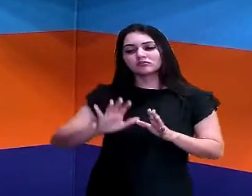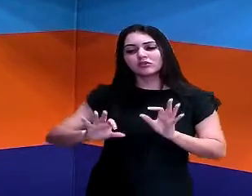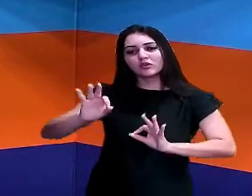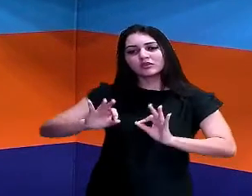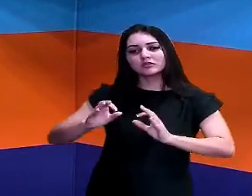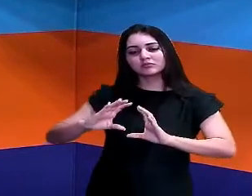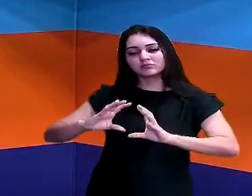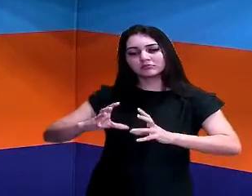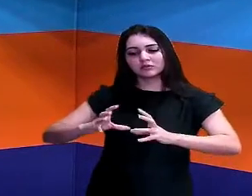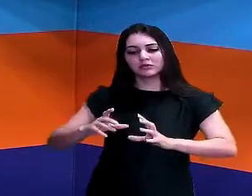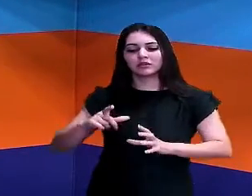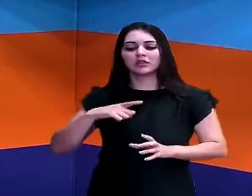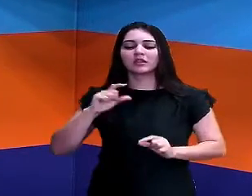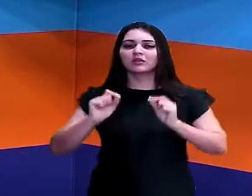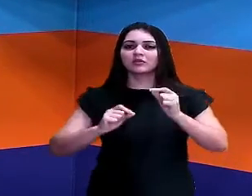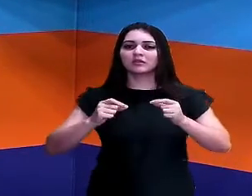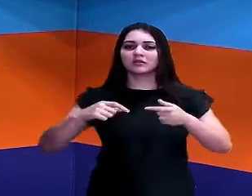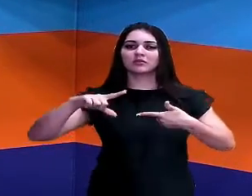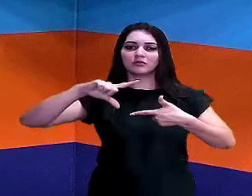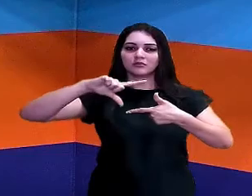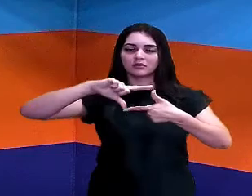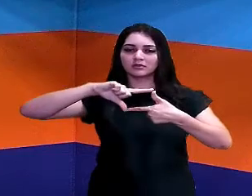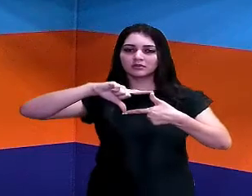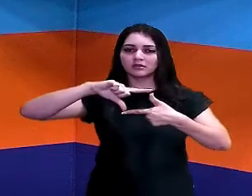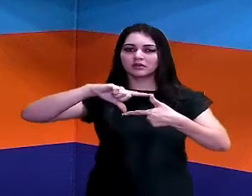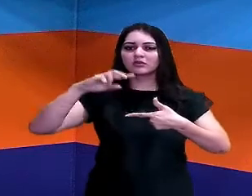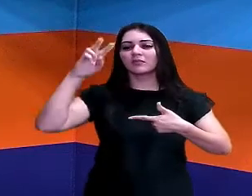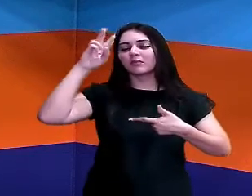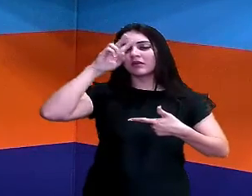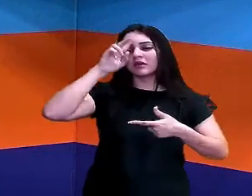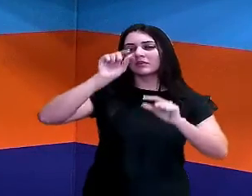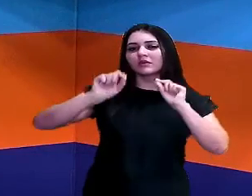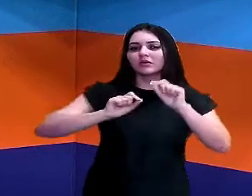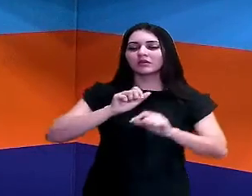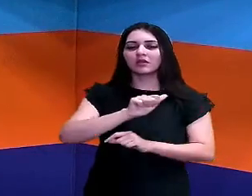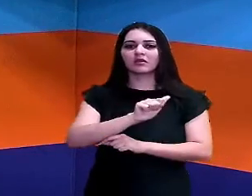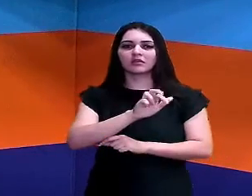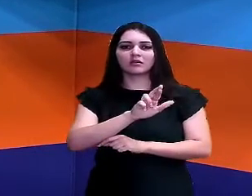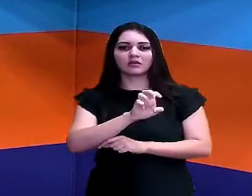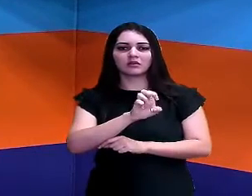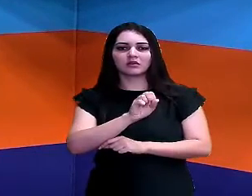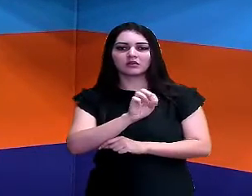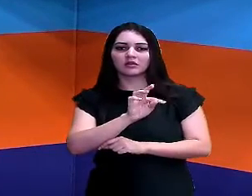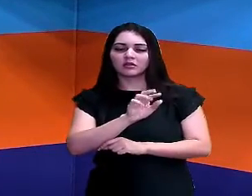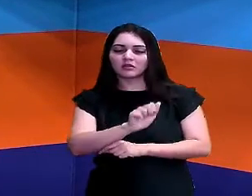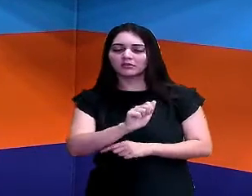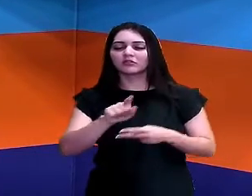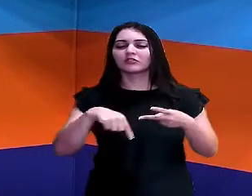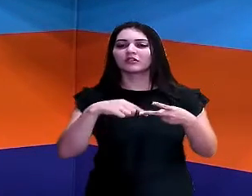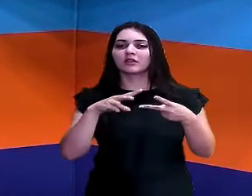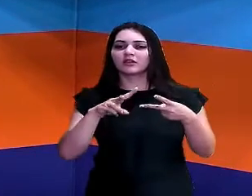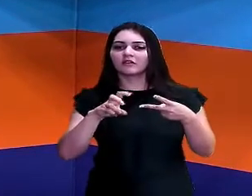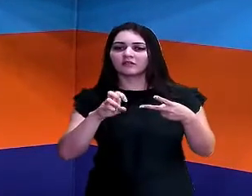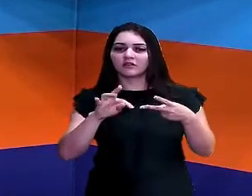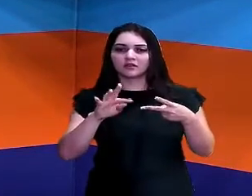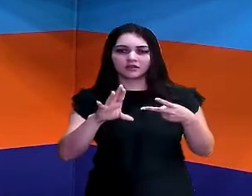E aí eu trouxe um retângulo para a gente lembrar do que é aresta, do que é vértice, do que é lado, tá